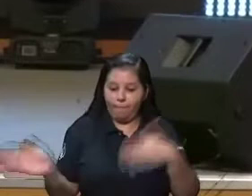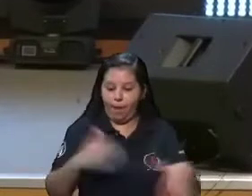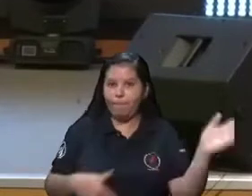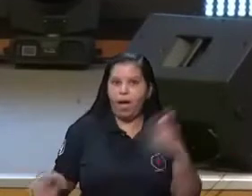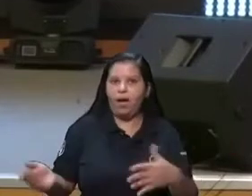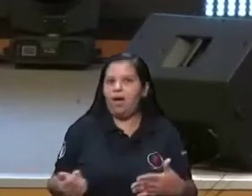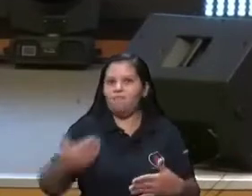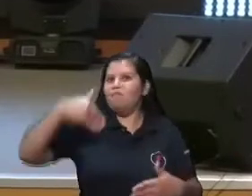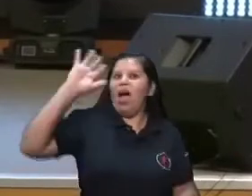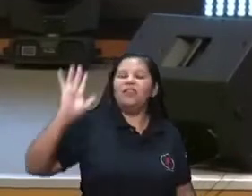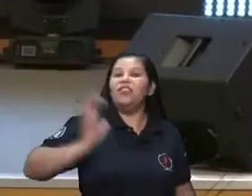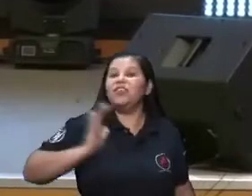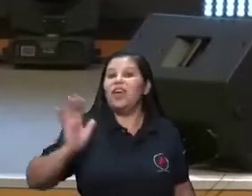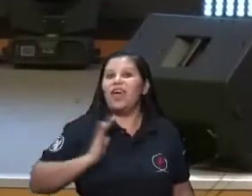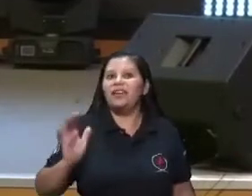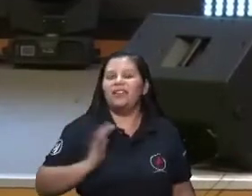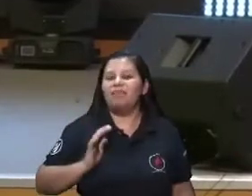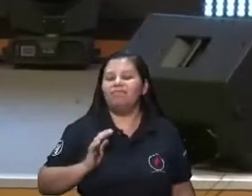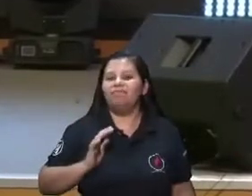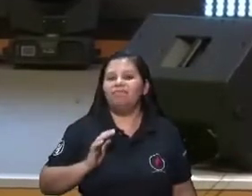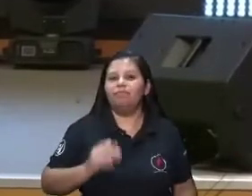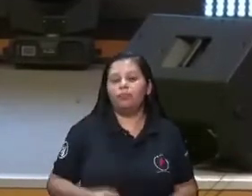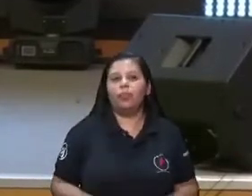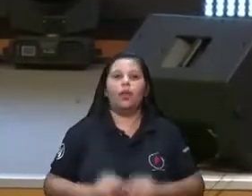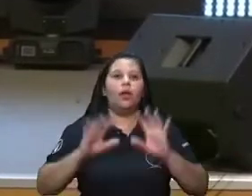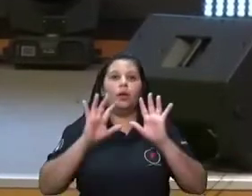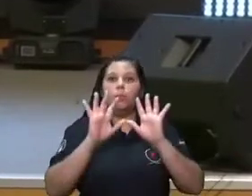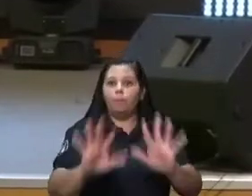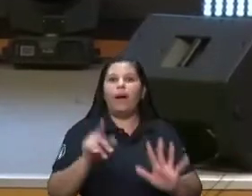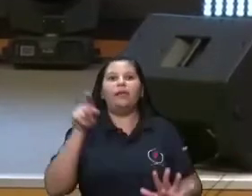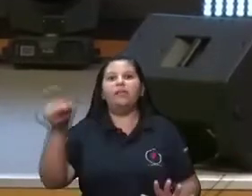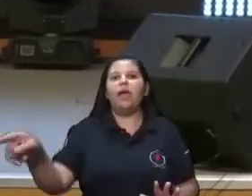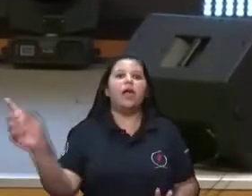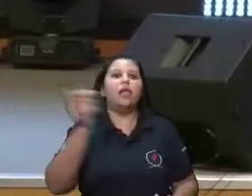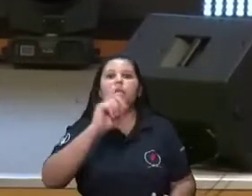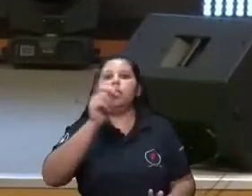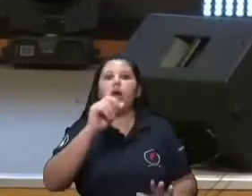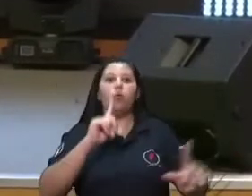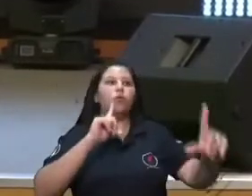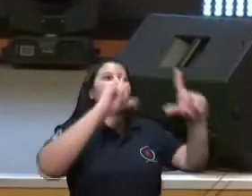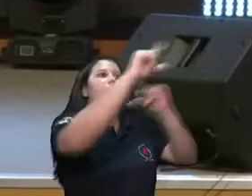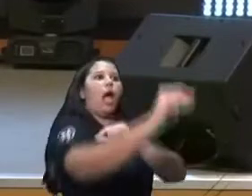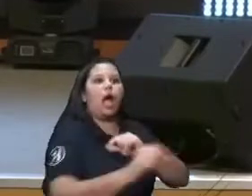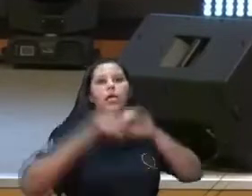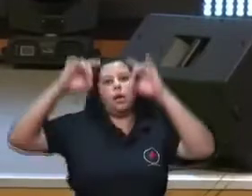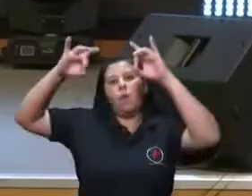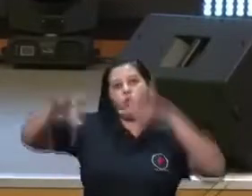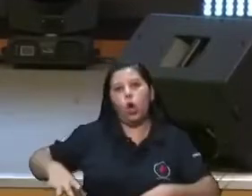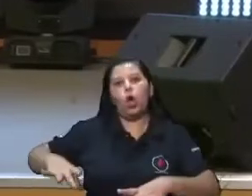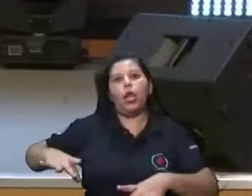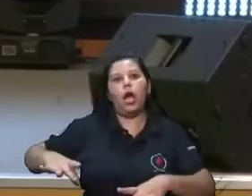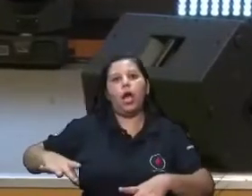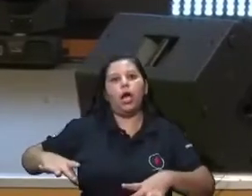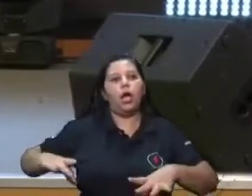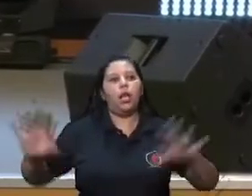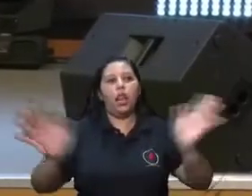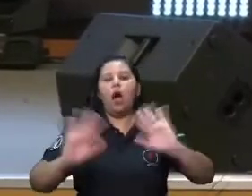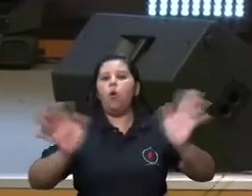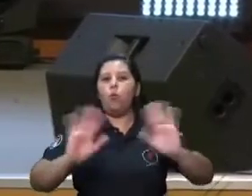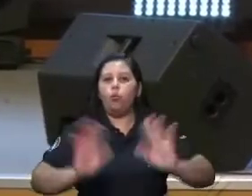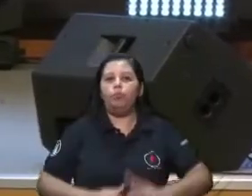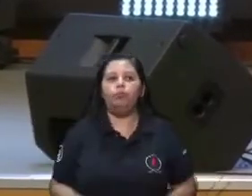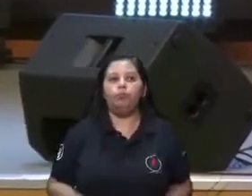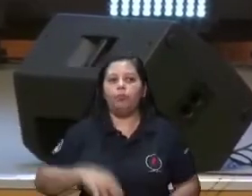miúdo. Mas ele não sai do miúdo e deixa para trás as pessoas no miúdo. Ele dilata a